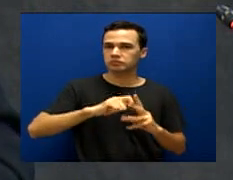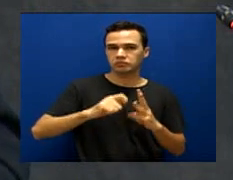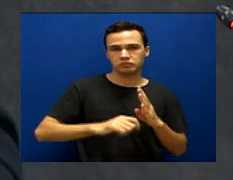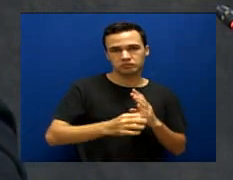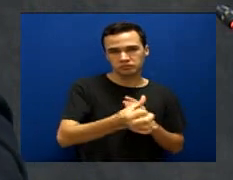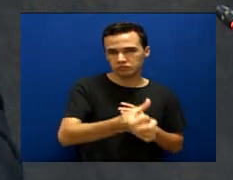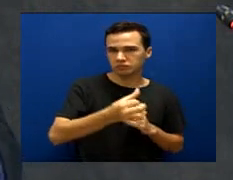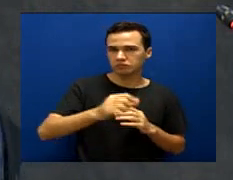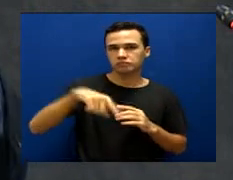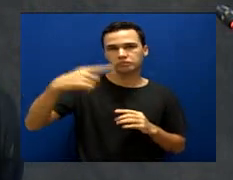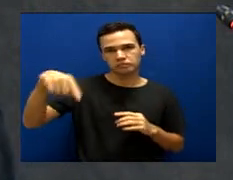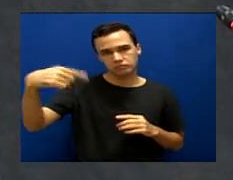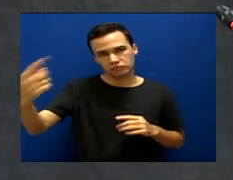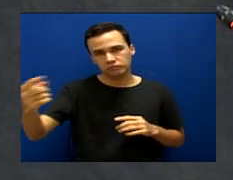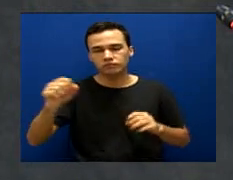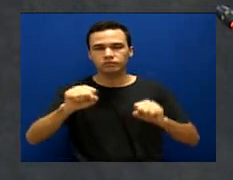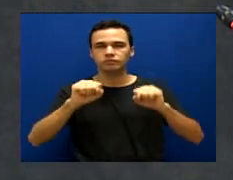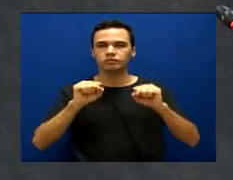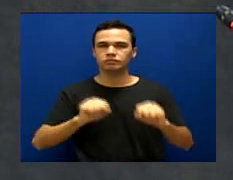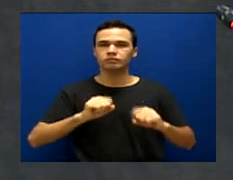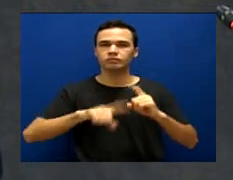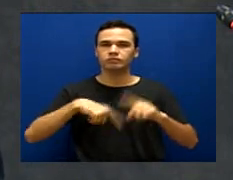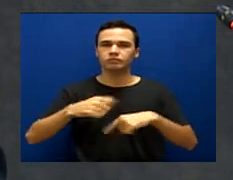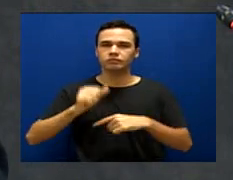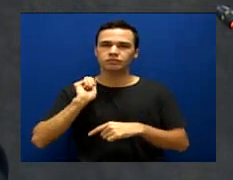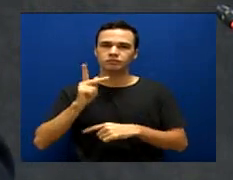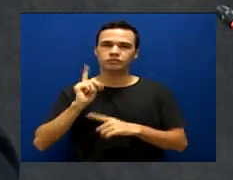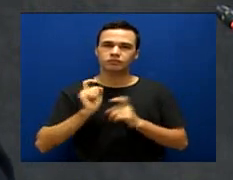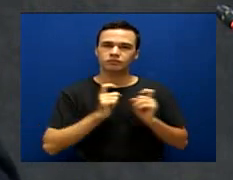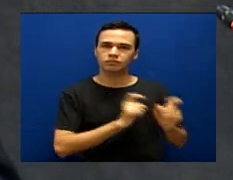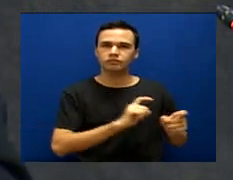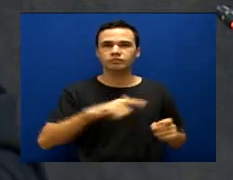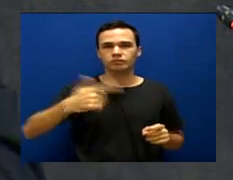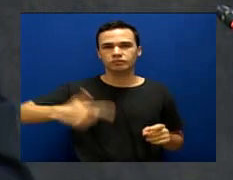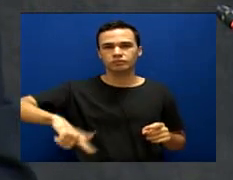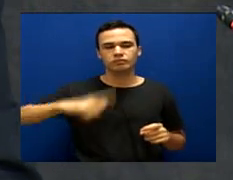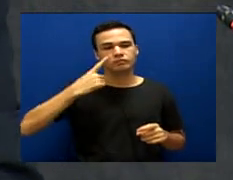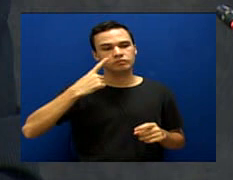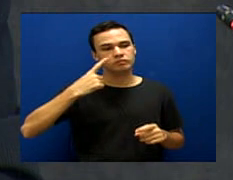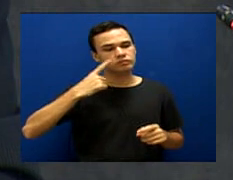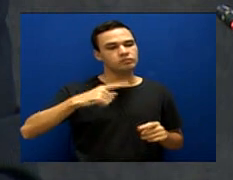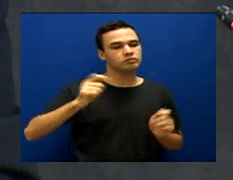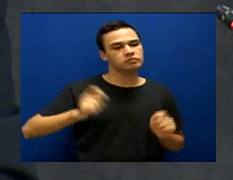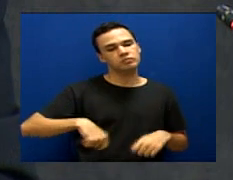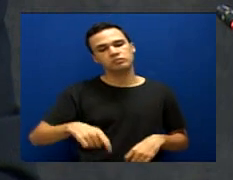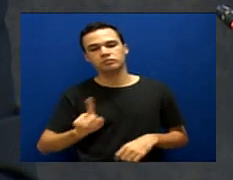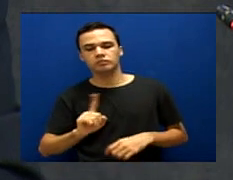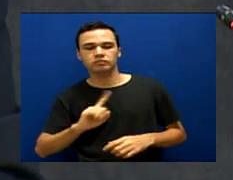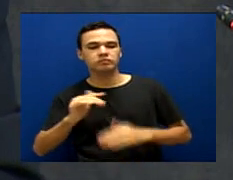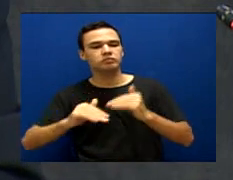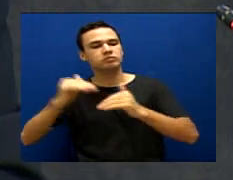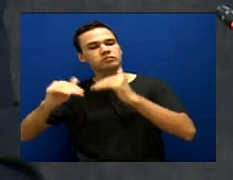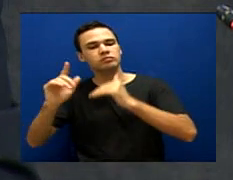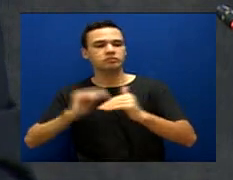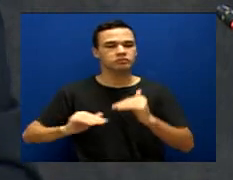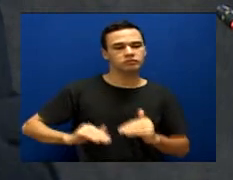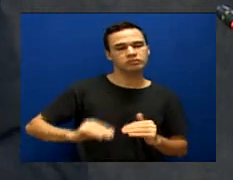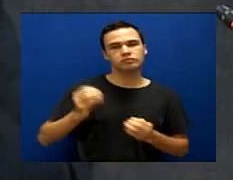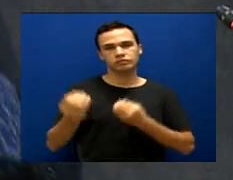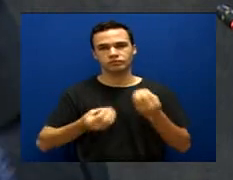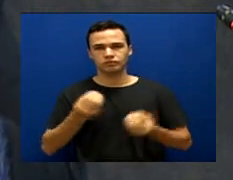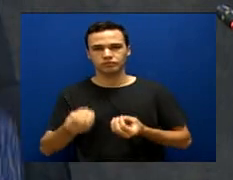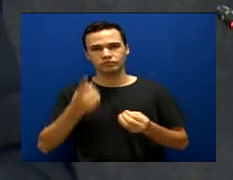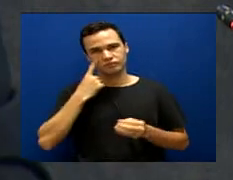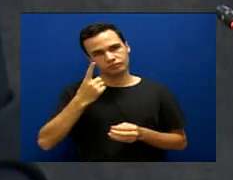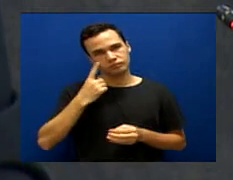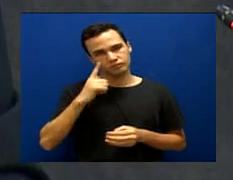mais algum tempo, fazer uma nova reunião de novo e fazer uma avaliação de como as coisas estão andando para não ficar patinando no mesmo lugar, né? Ver se